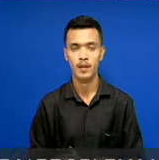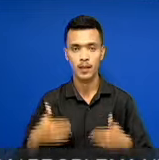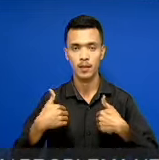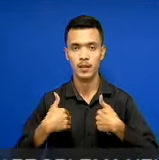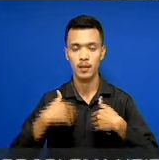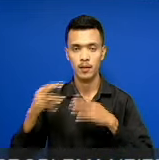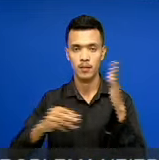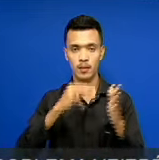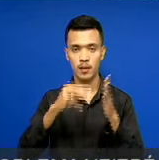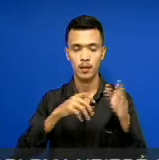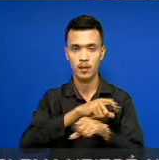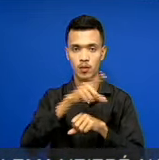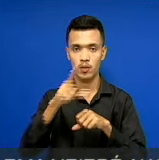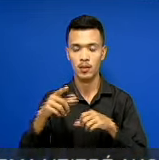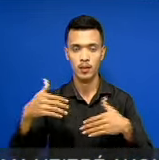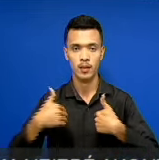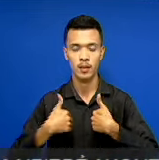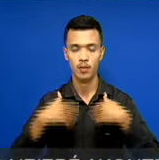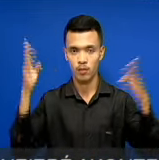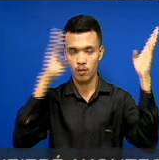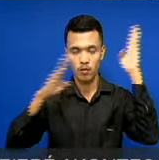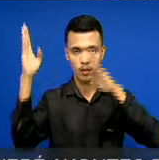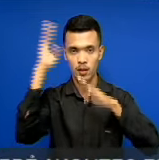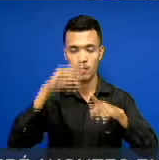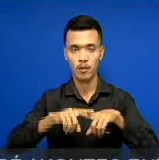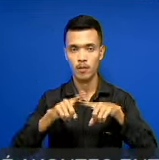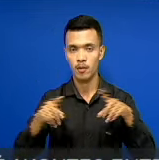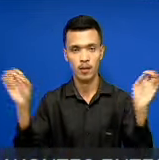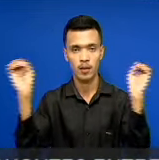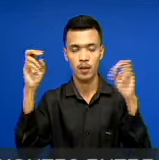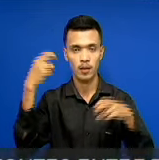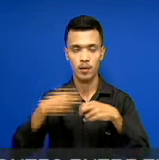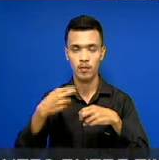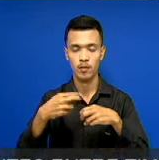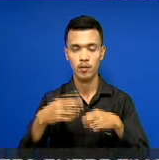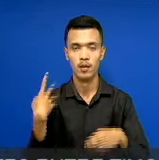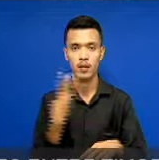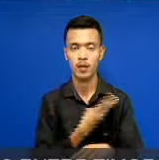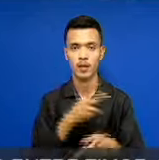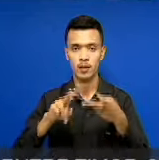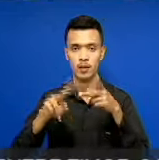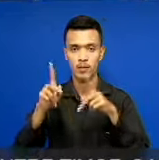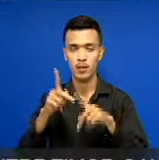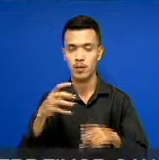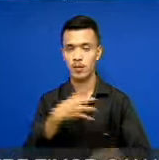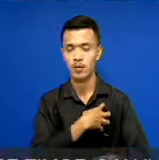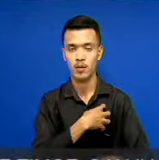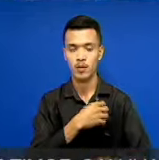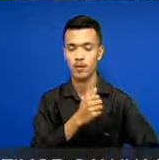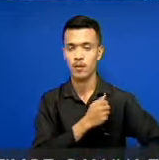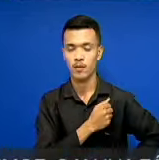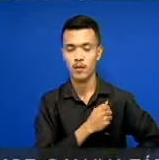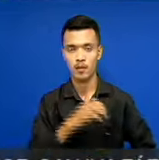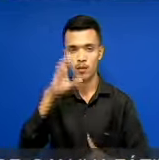sosial iha desentendimento mas la disturbi ita ne relasang entre a forsa ruana. Iha parte selu